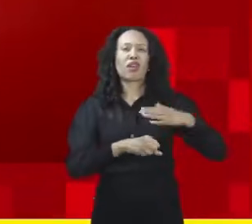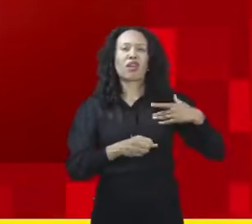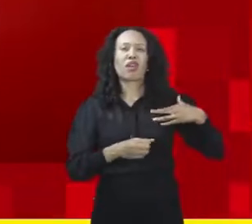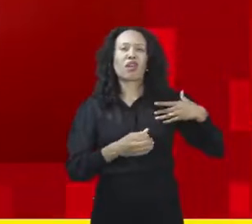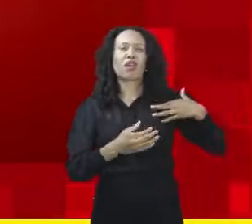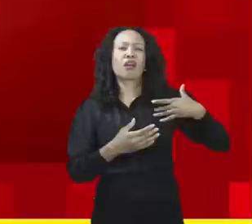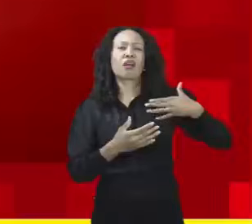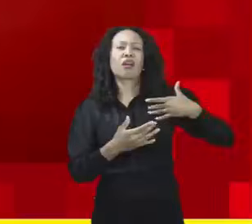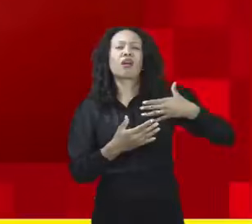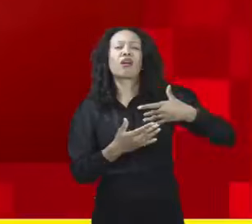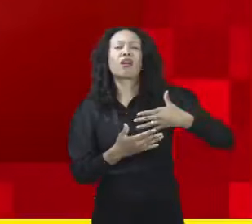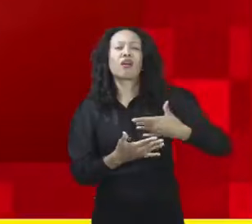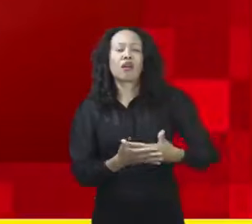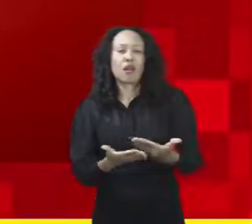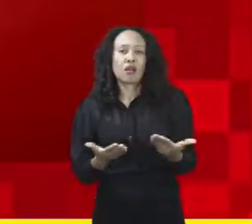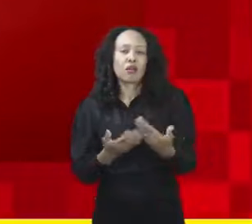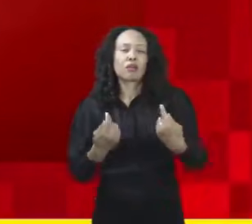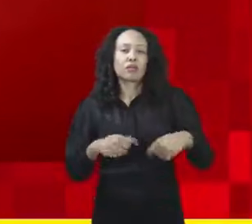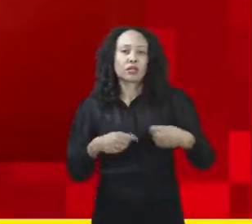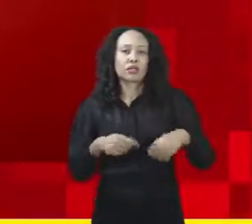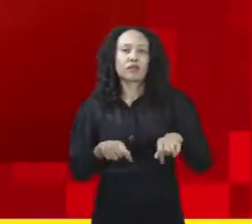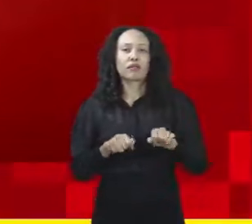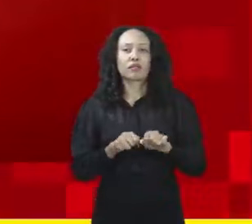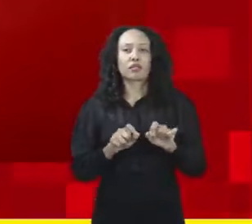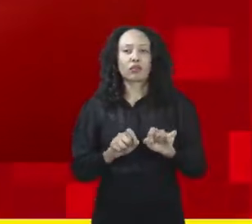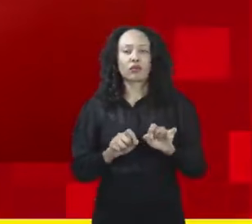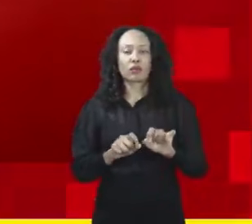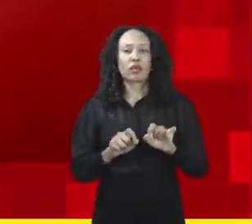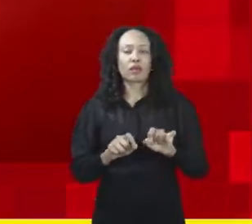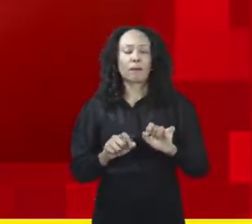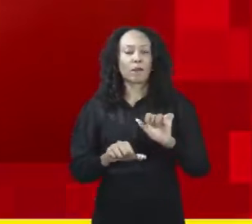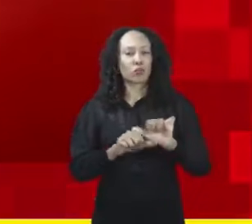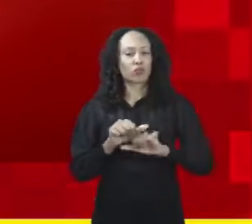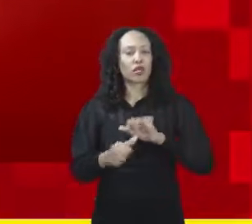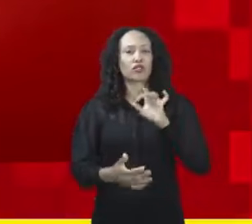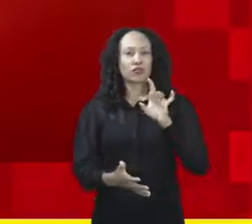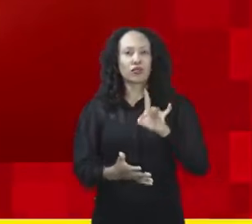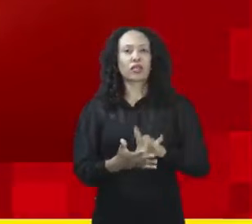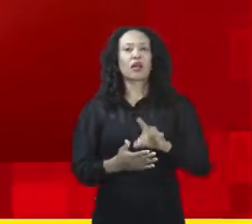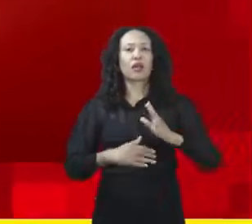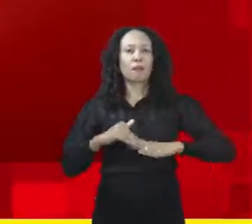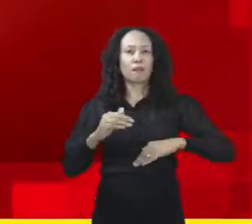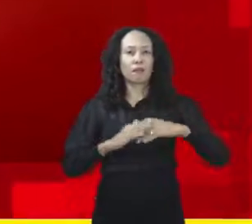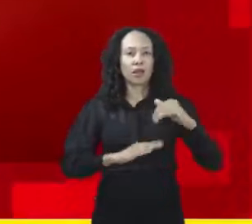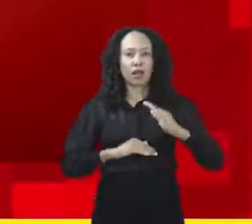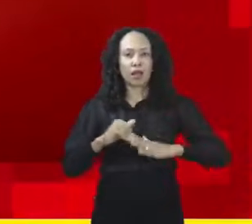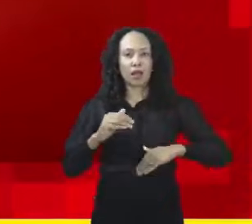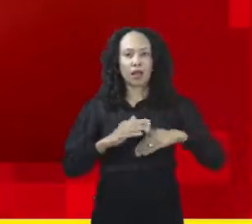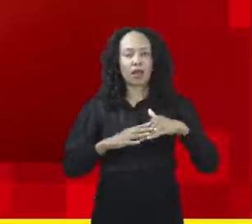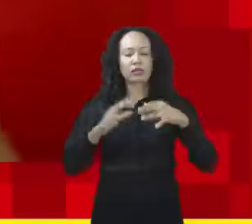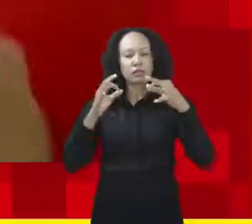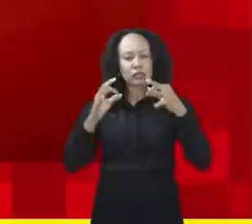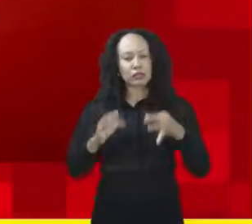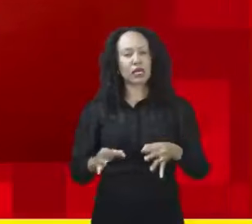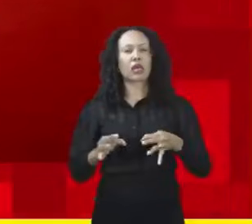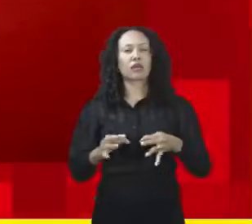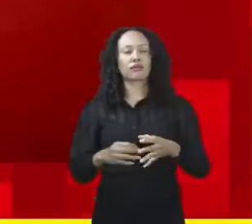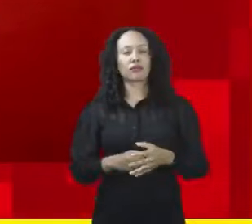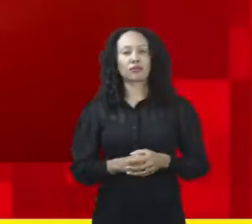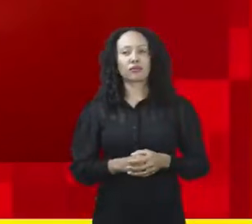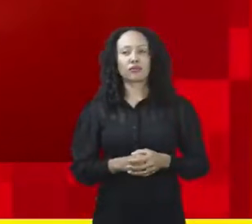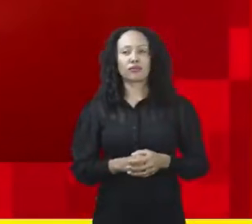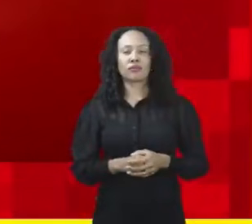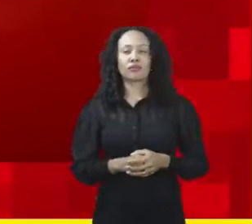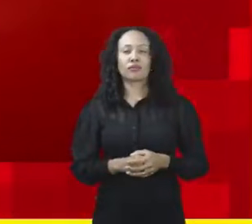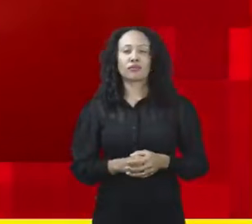e pautado essa luta. Agora a gente precisa ver ela acontecer realmente na prática, com muita pressão, e a gente indo para